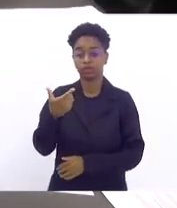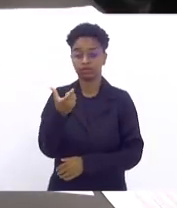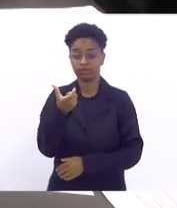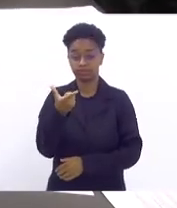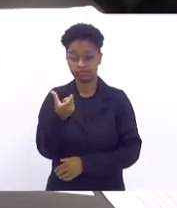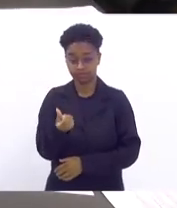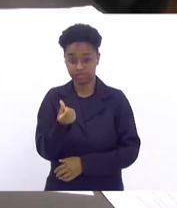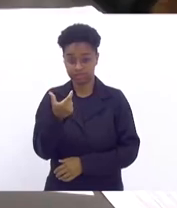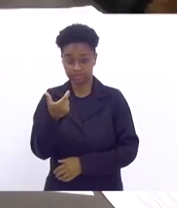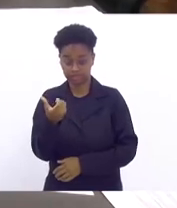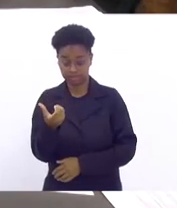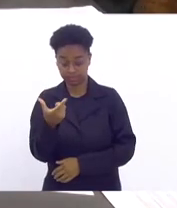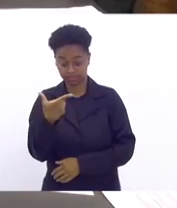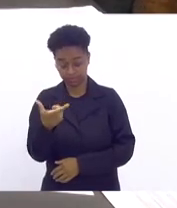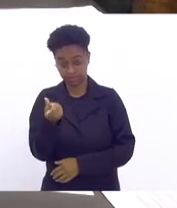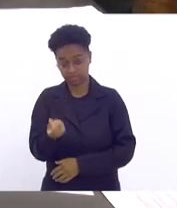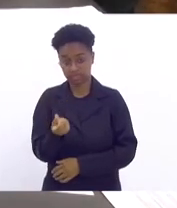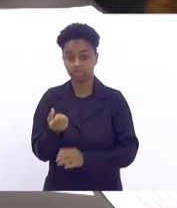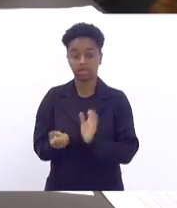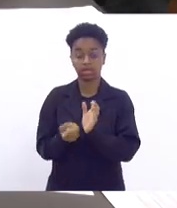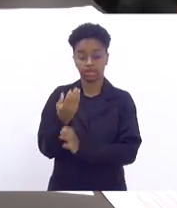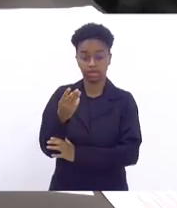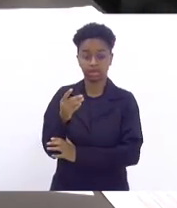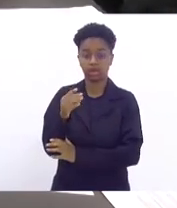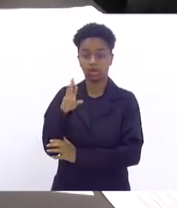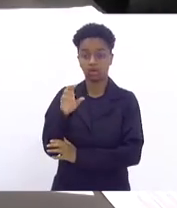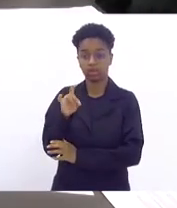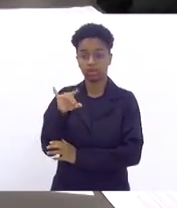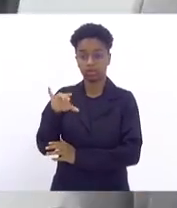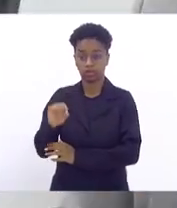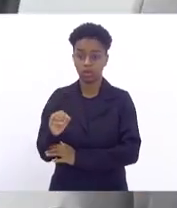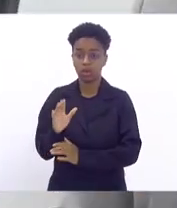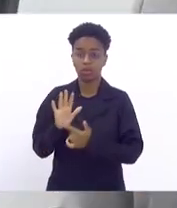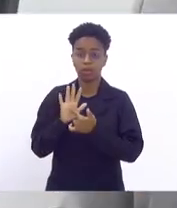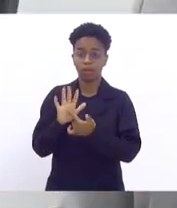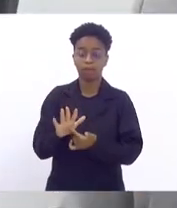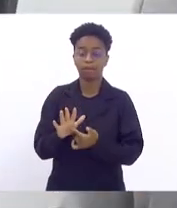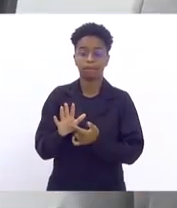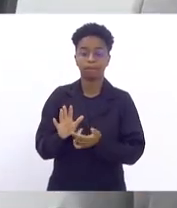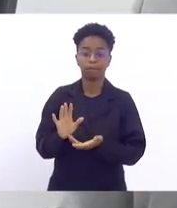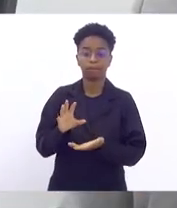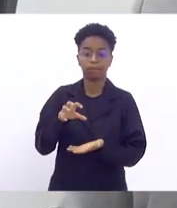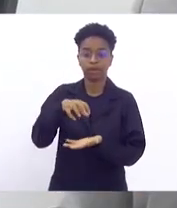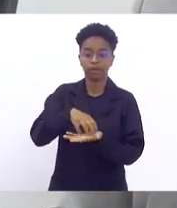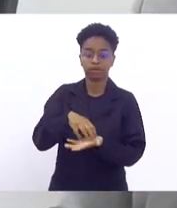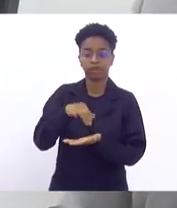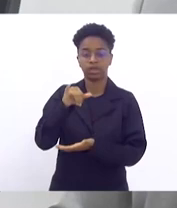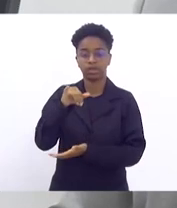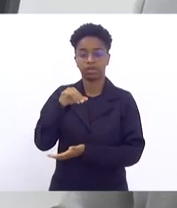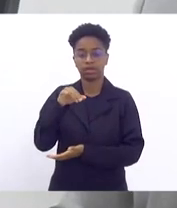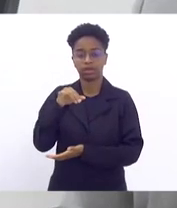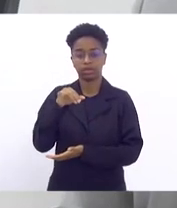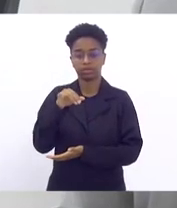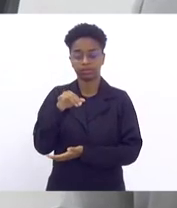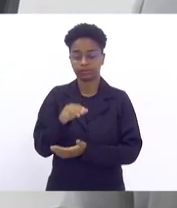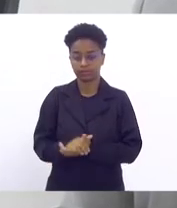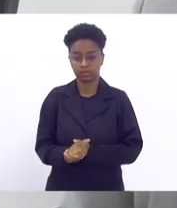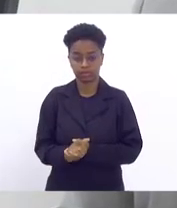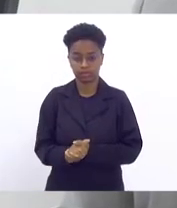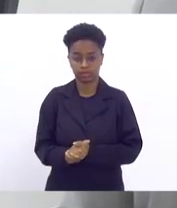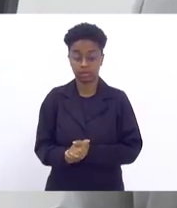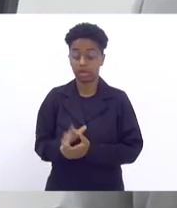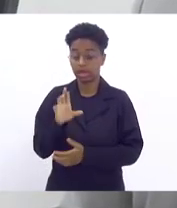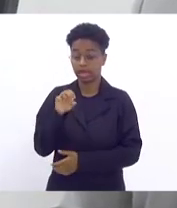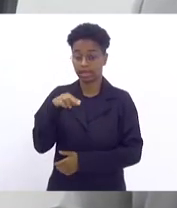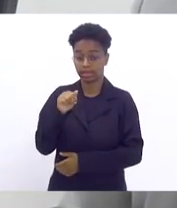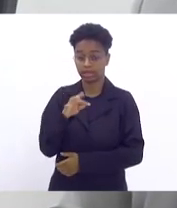Deputado Rodrigo Amorim que declara patrimônio cultural e material do Estado do Rio de Janeiro a roda de samba do Renatinho boca Lucca e da outras providências que ela tinha que faleceu